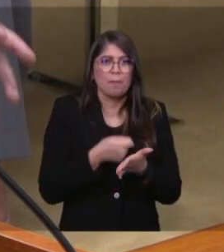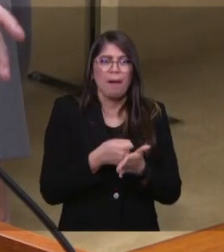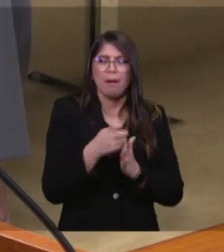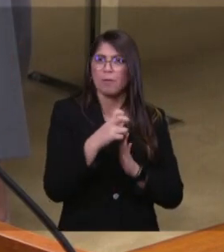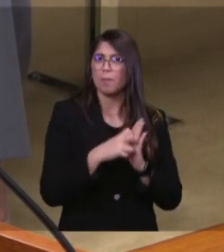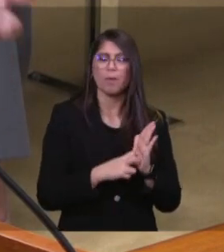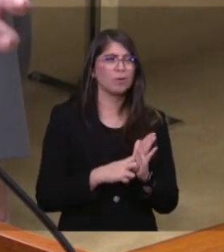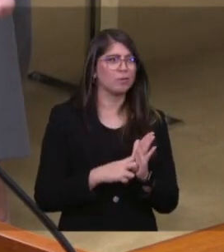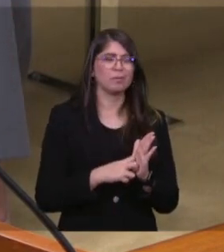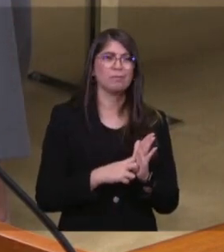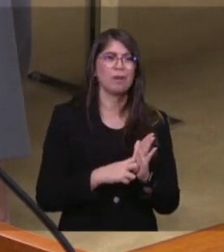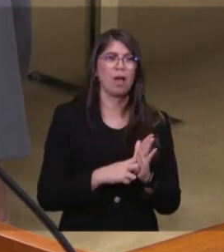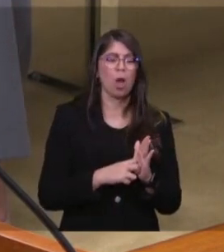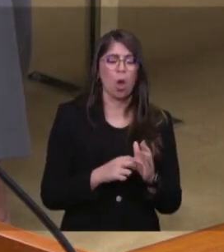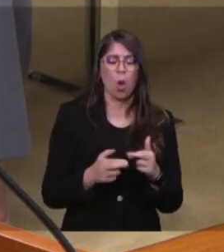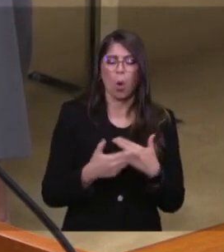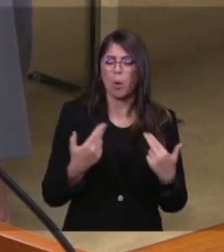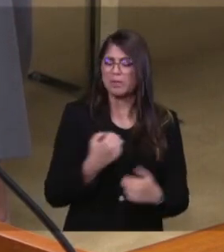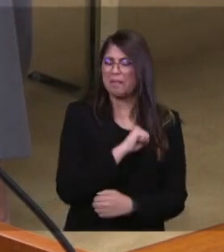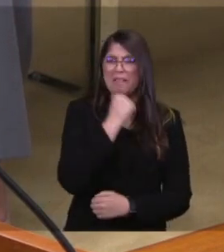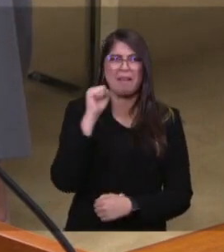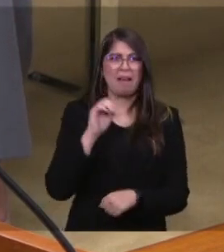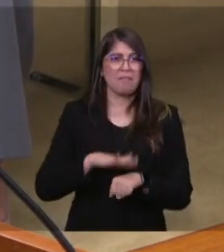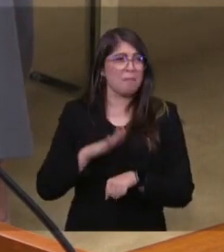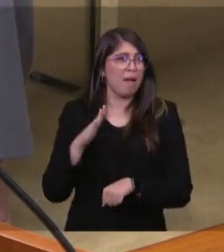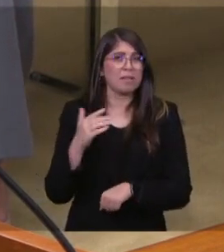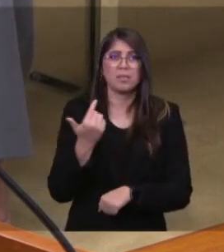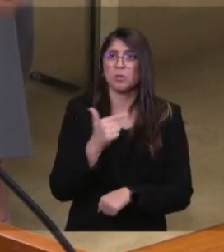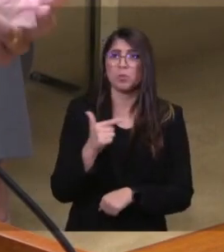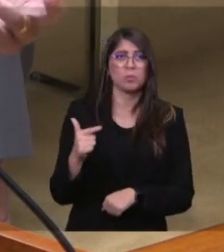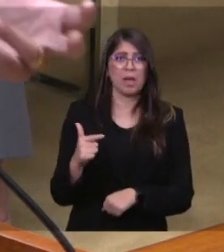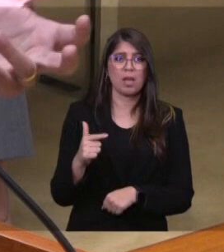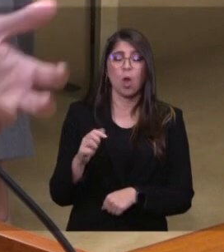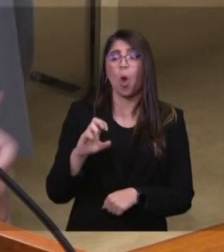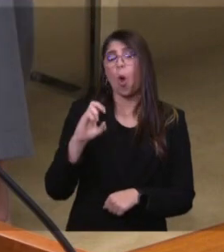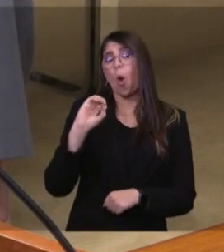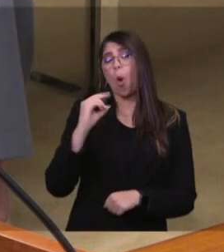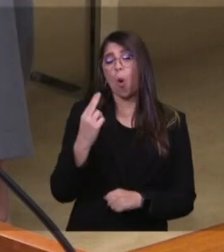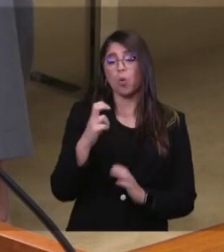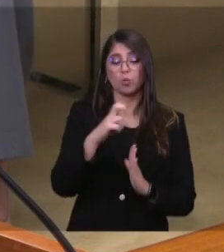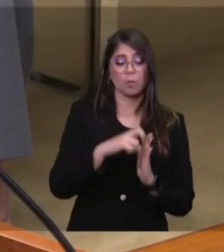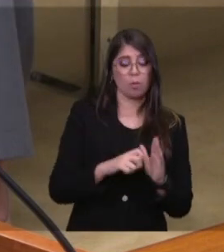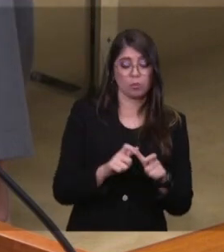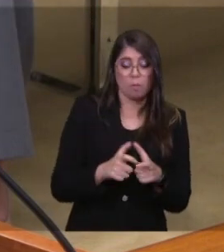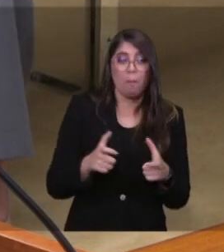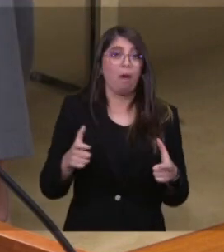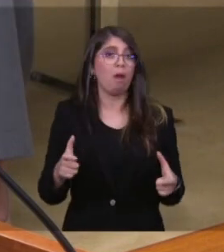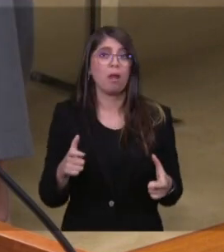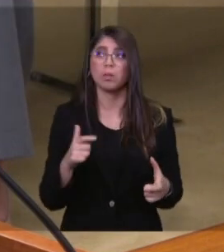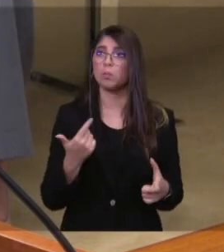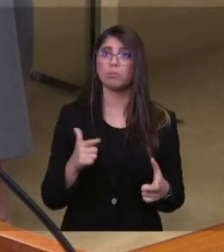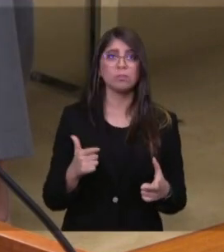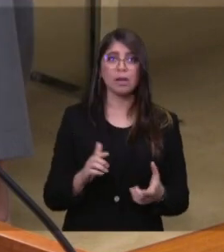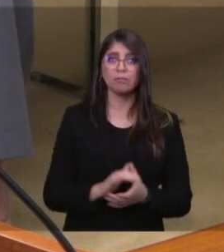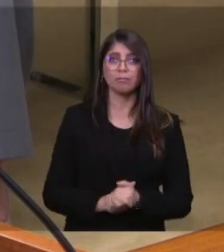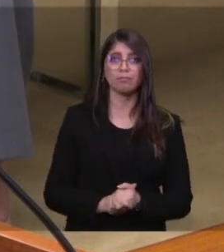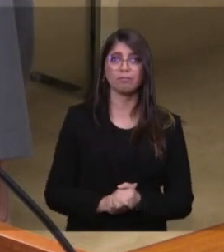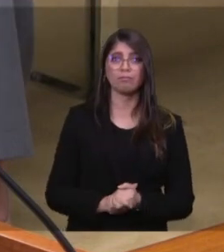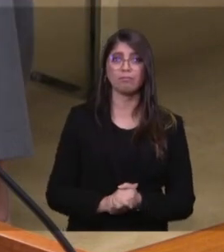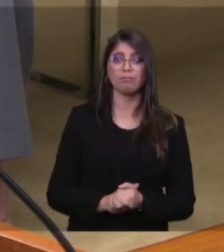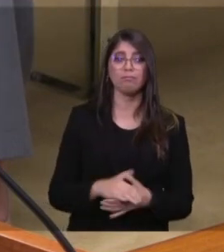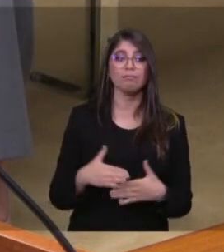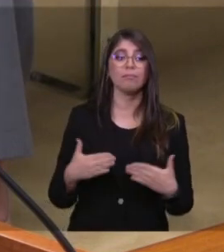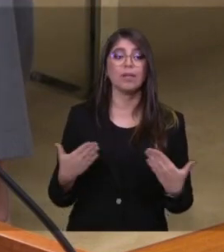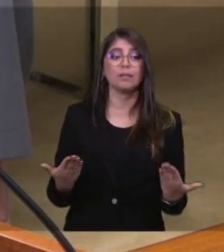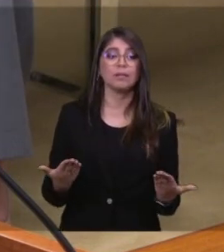nenhuma situação mais gravosa ou não estabelece nenhuma situação de majoração do tributo. Excelências, o